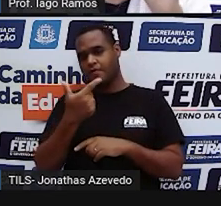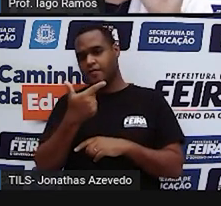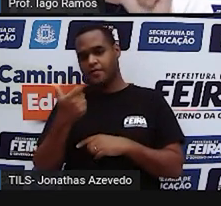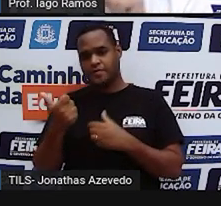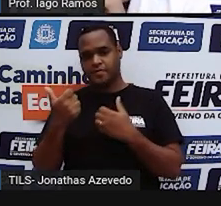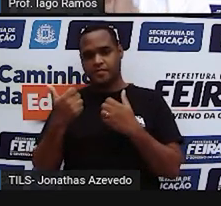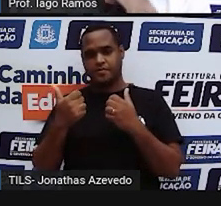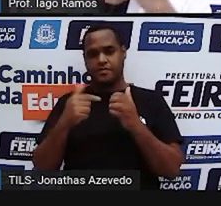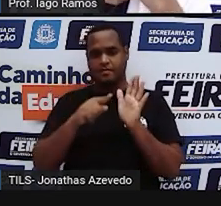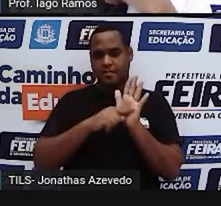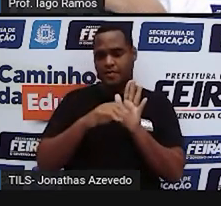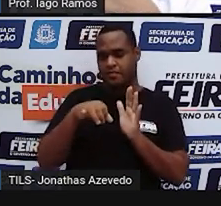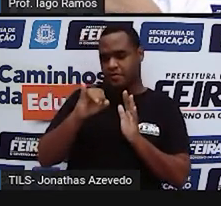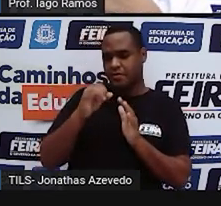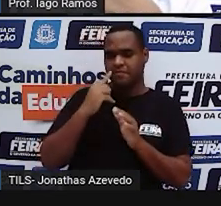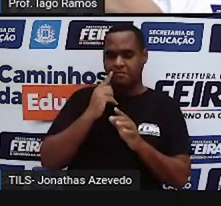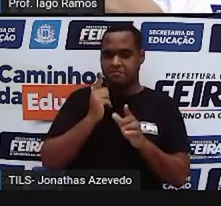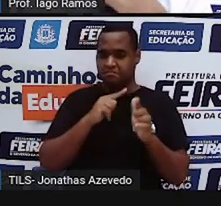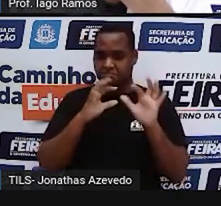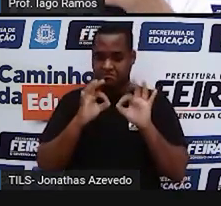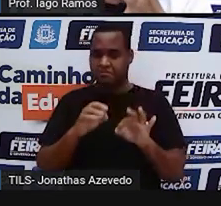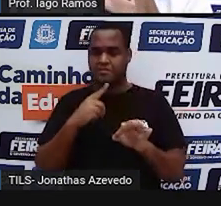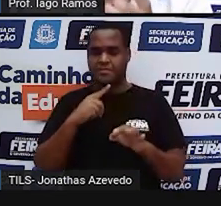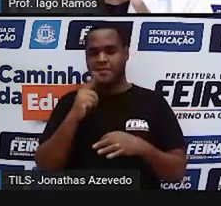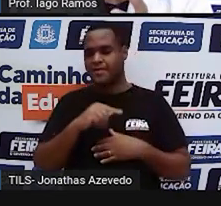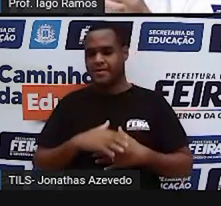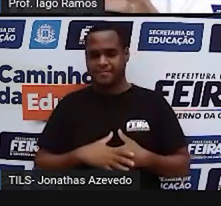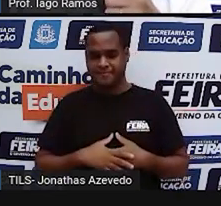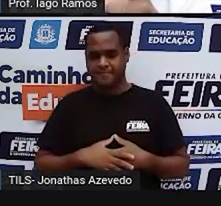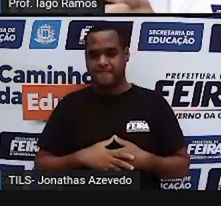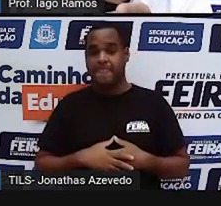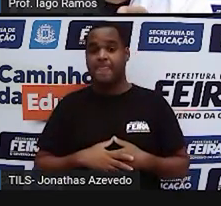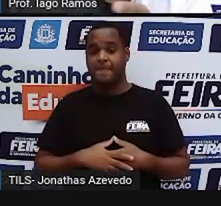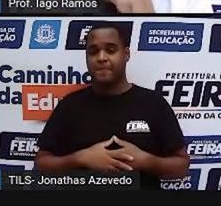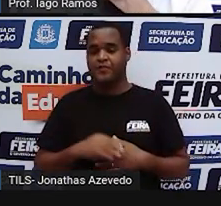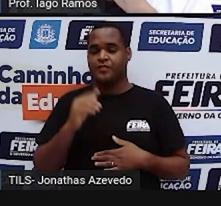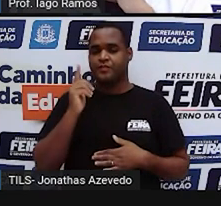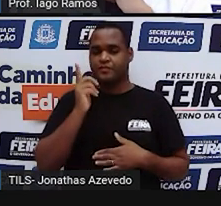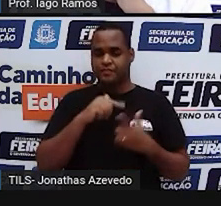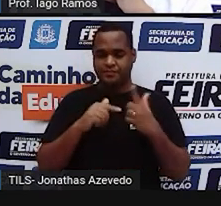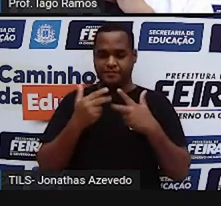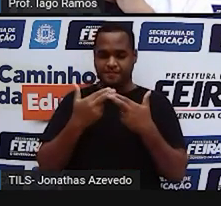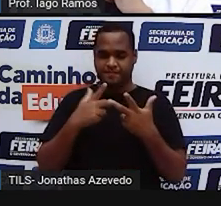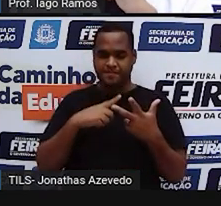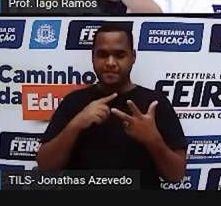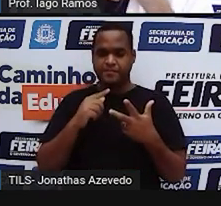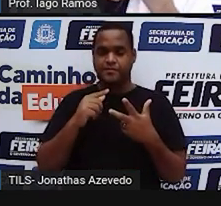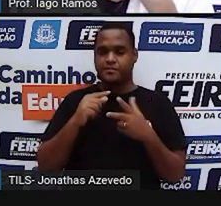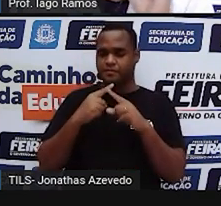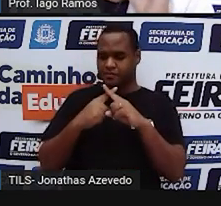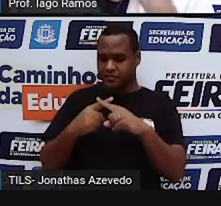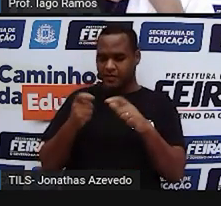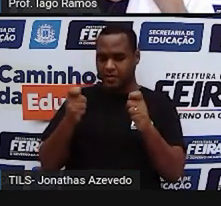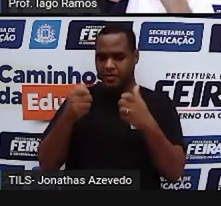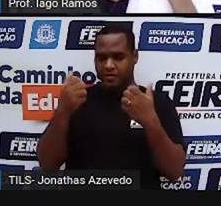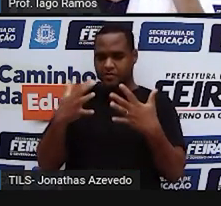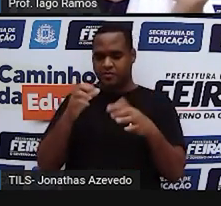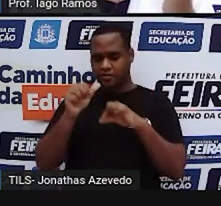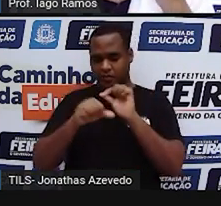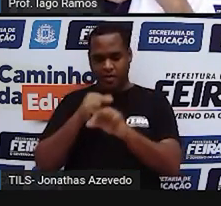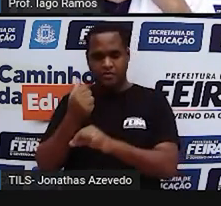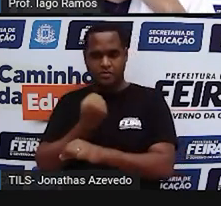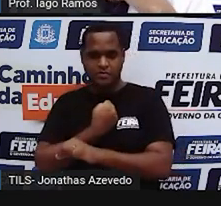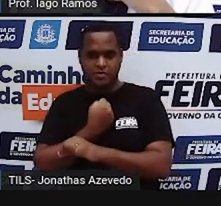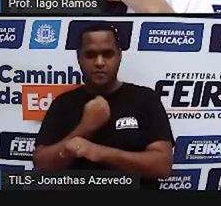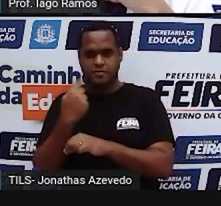isso faz com que o truque de certo Quer ver só é só você pegar ali no lugar do X trocar